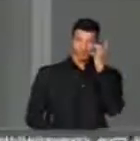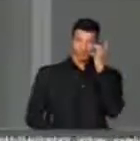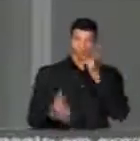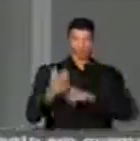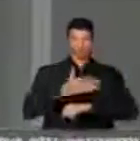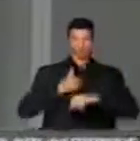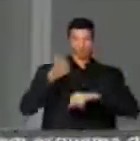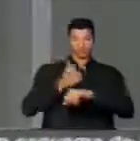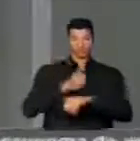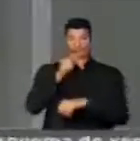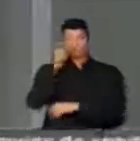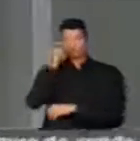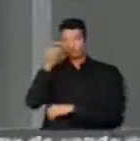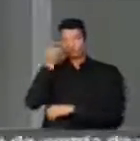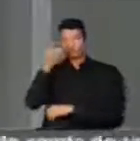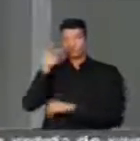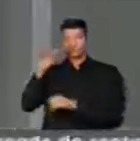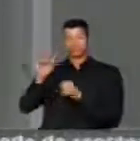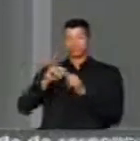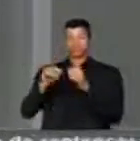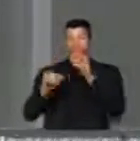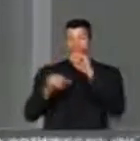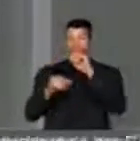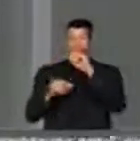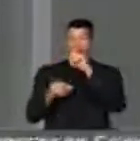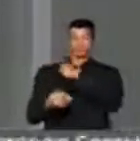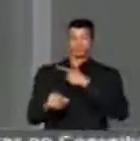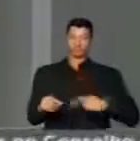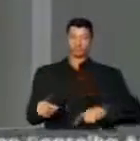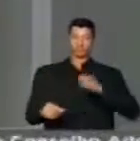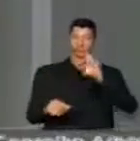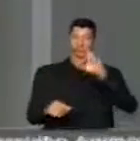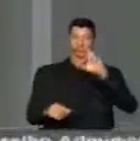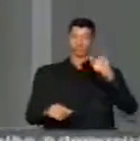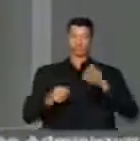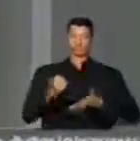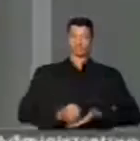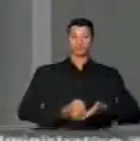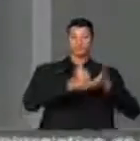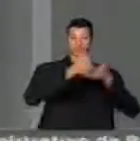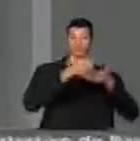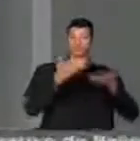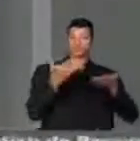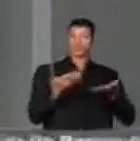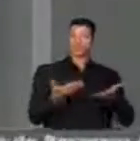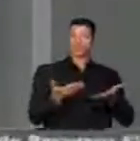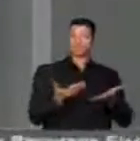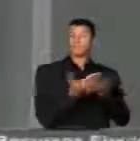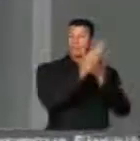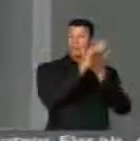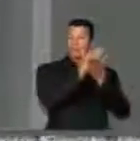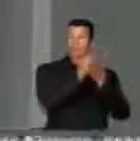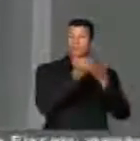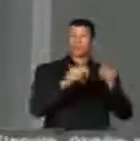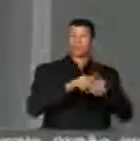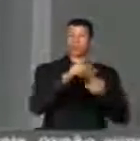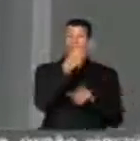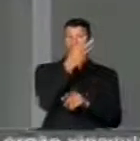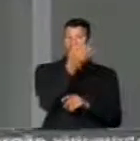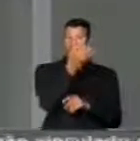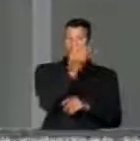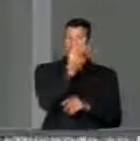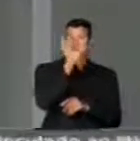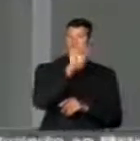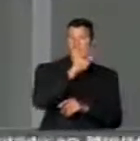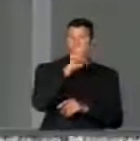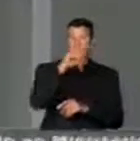estrangeiro está colocado por José Serra quando aprova no Senado o projeto de lei que abre 30% da exploração do